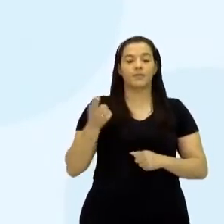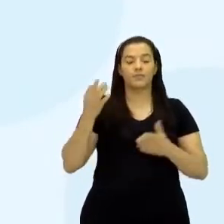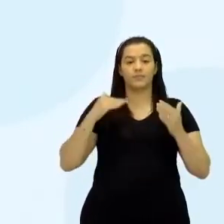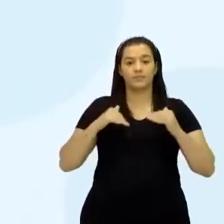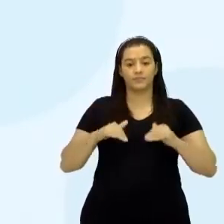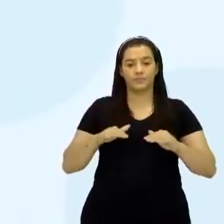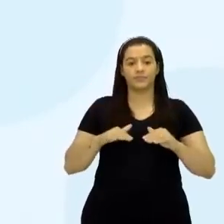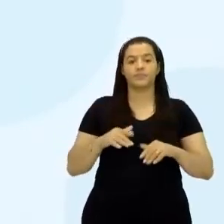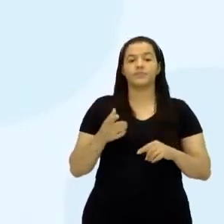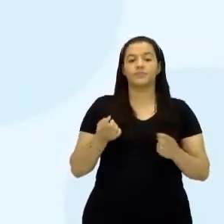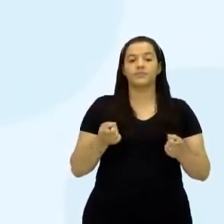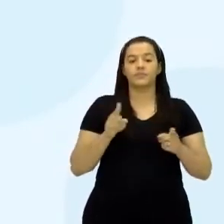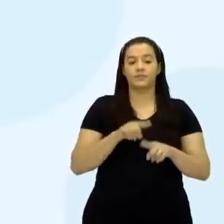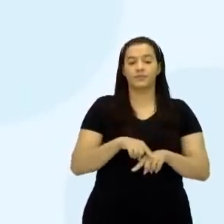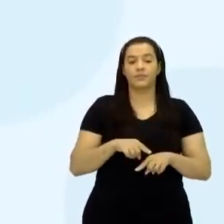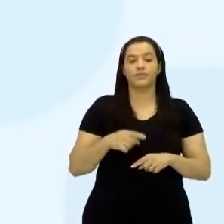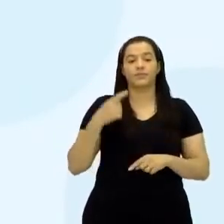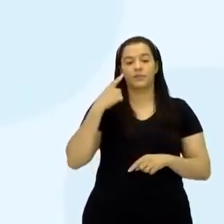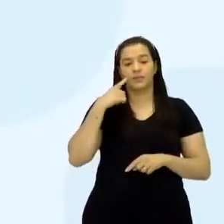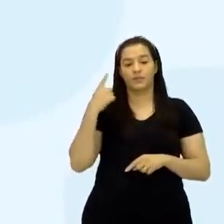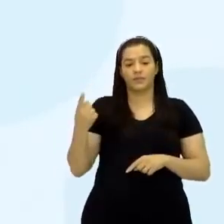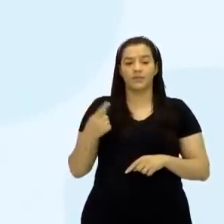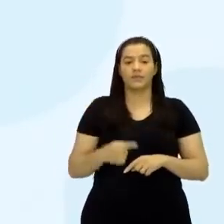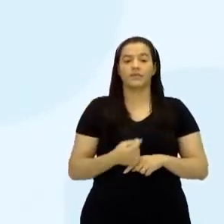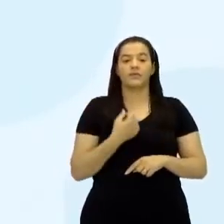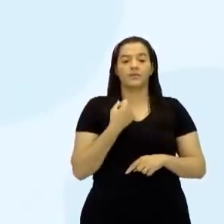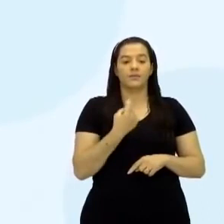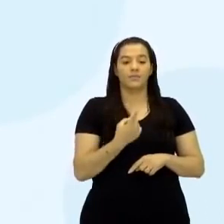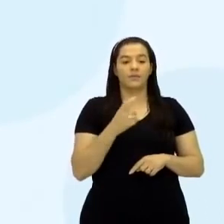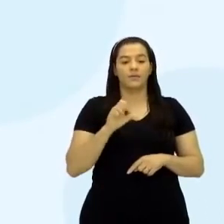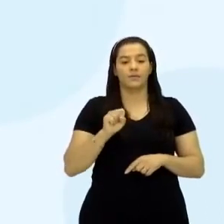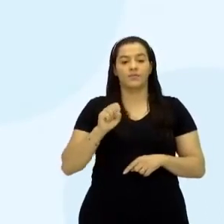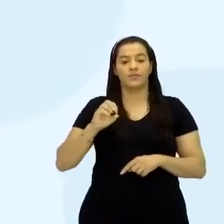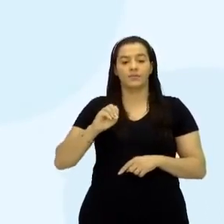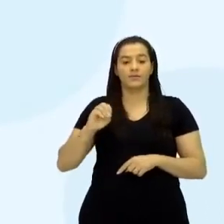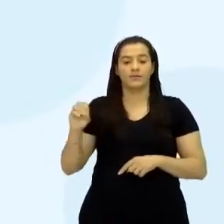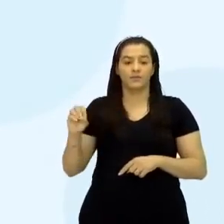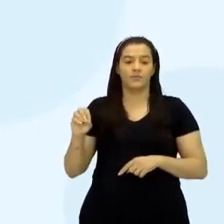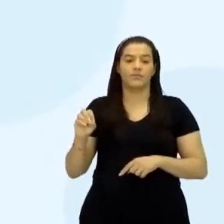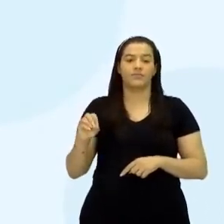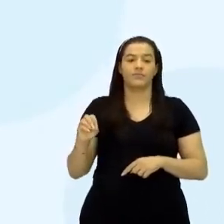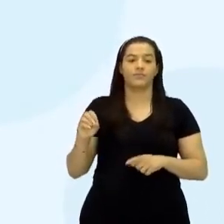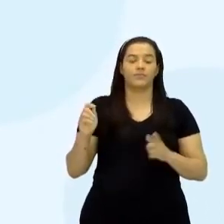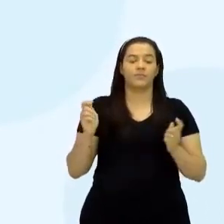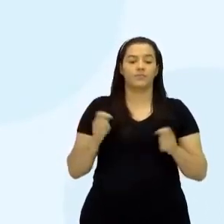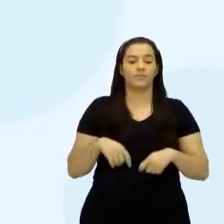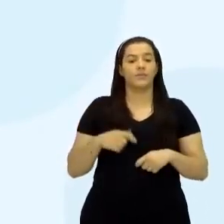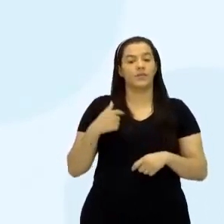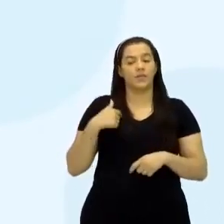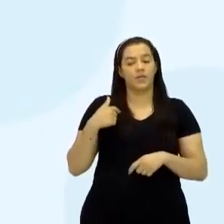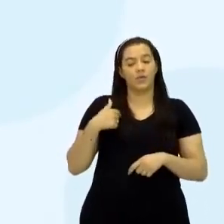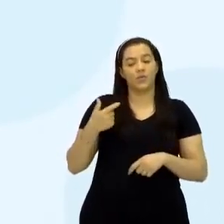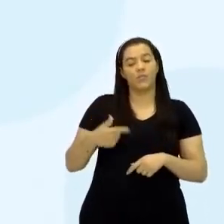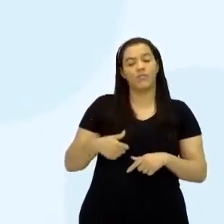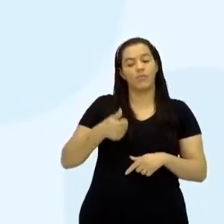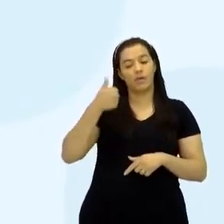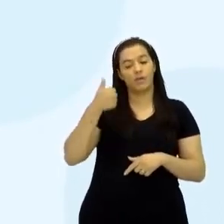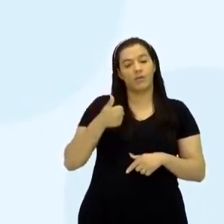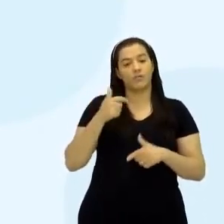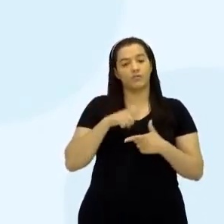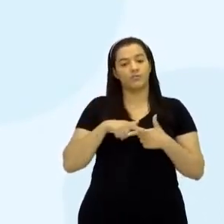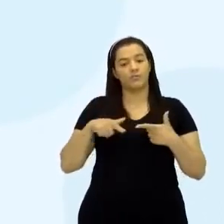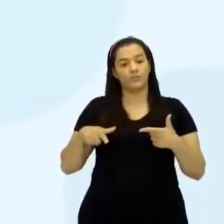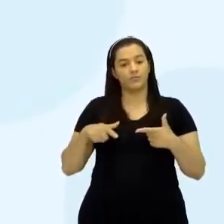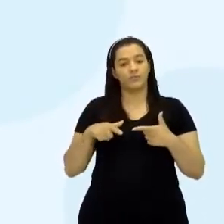baixo, ó, eu fiz o contrário. Eu multipliquei. Eu preferi dividir primeiro. Porque pra mim fica